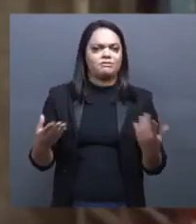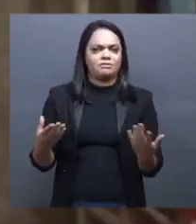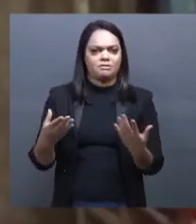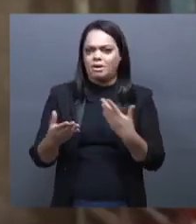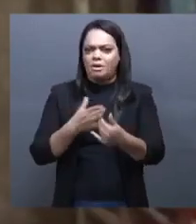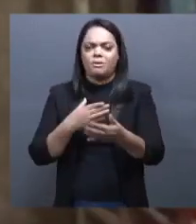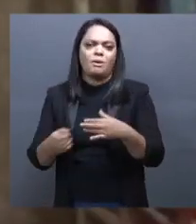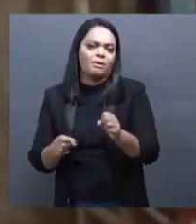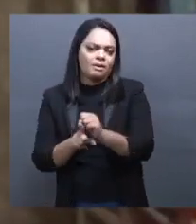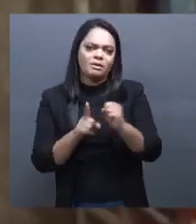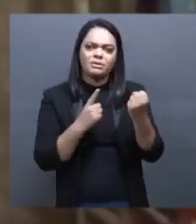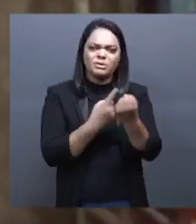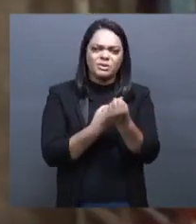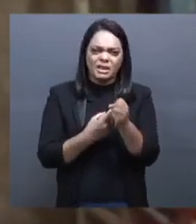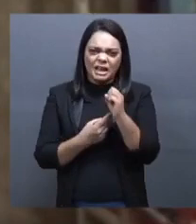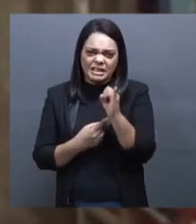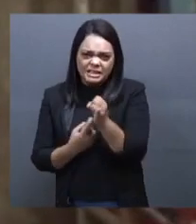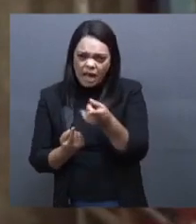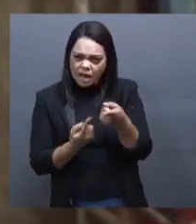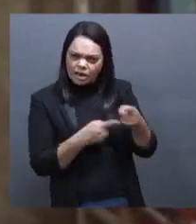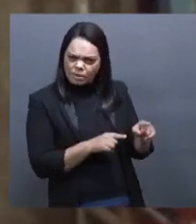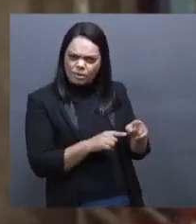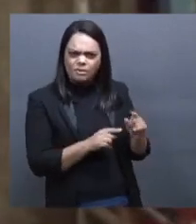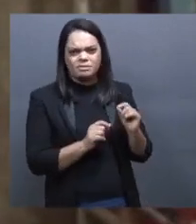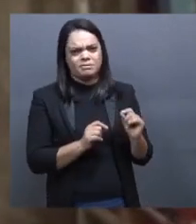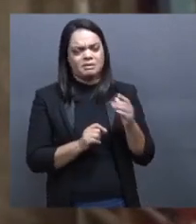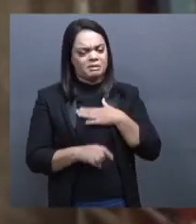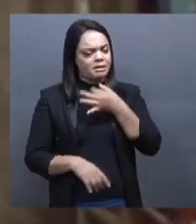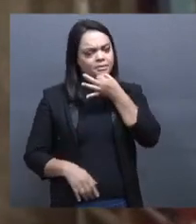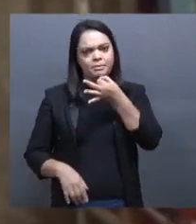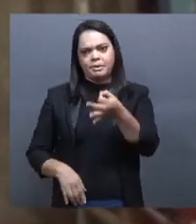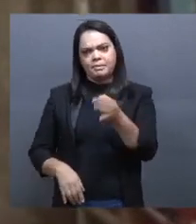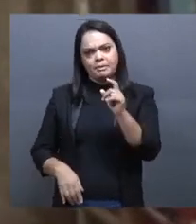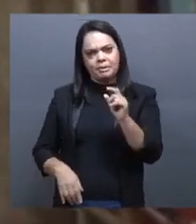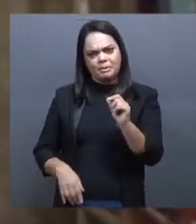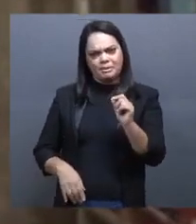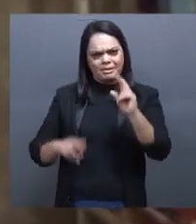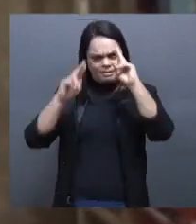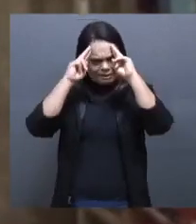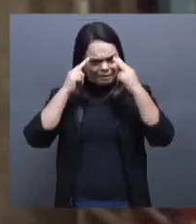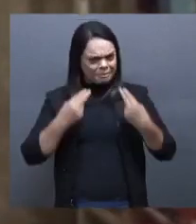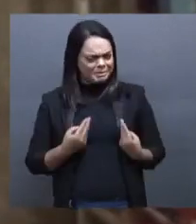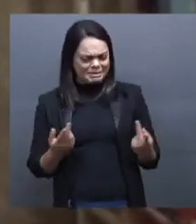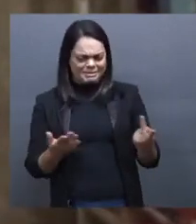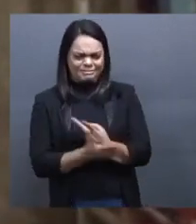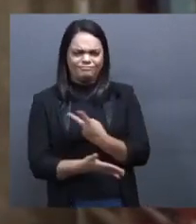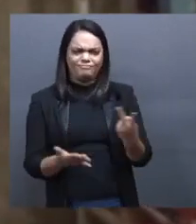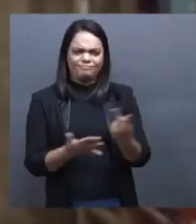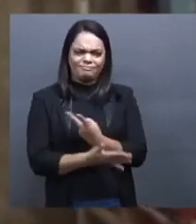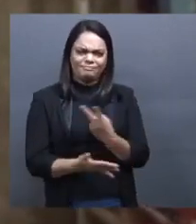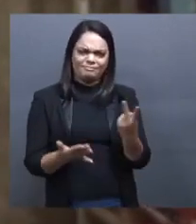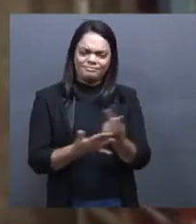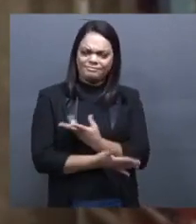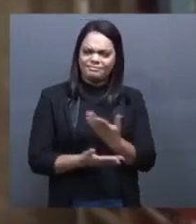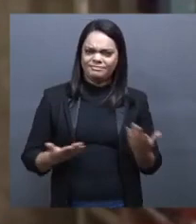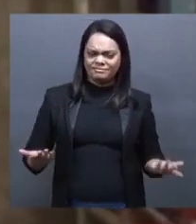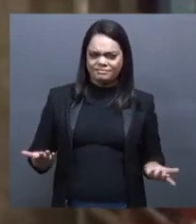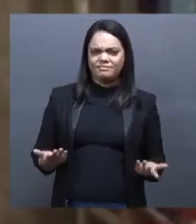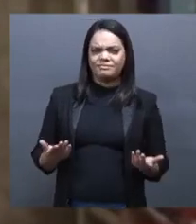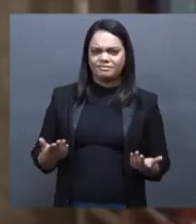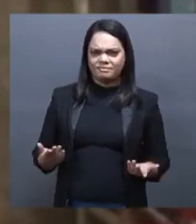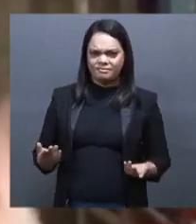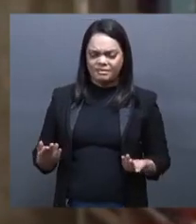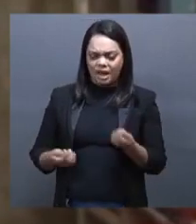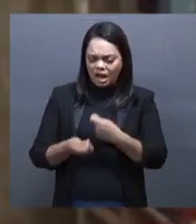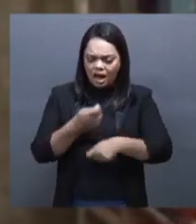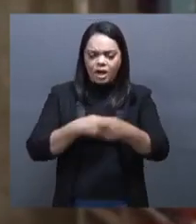qualquer sociedade, e o contrário disso, a meu ver, indica que a humanidade deu muito errado, tá? As variáveis